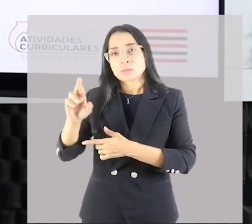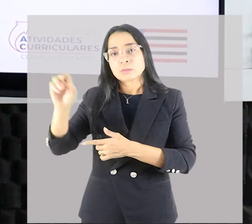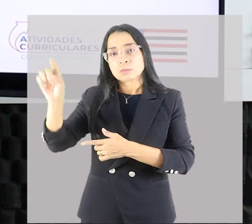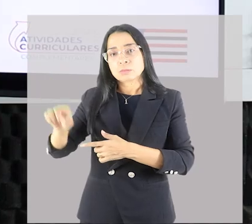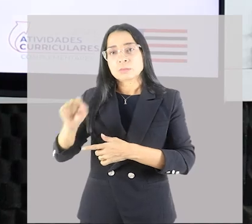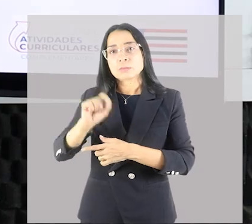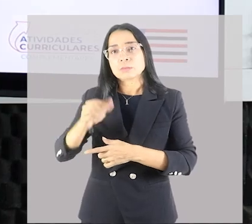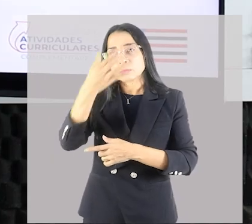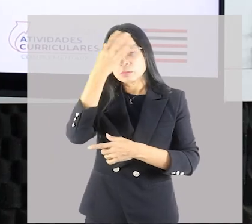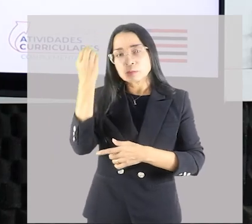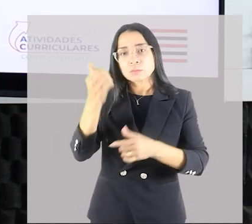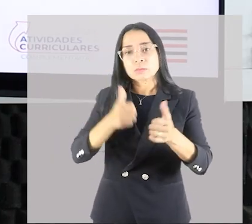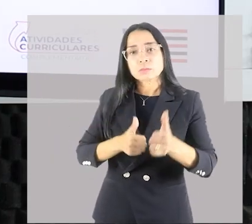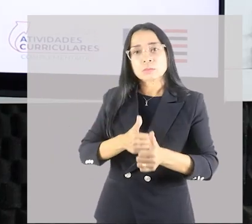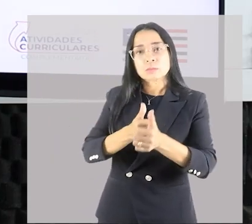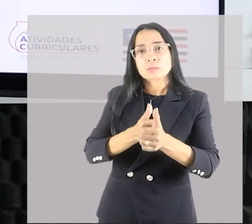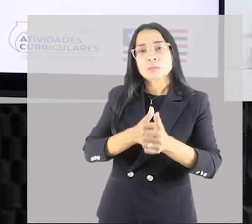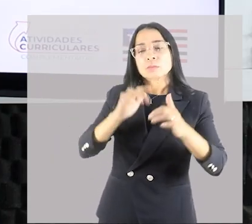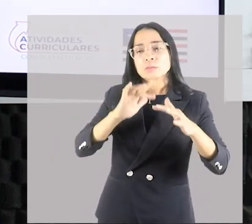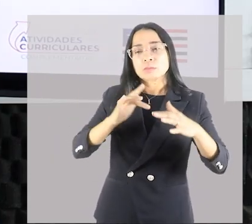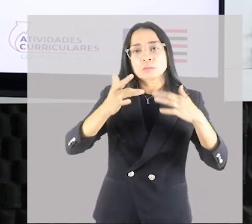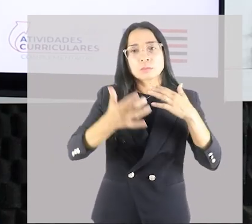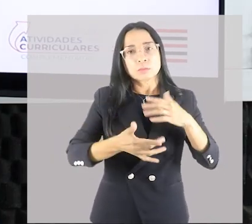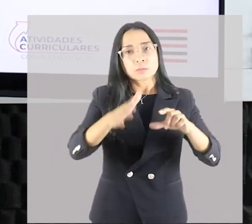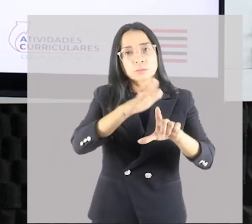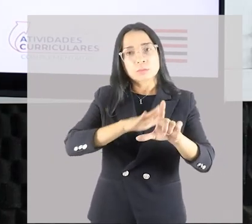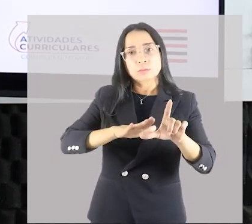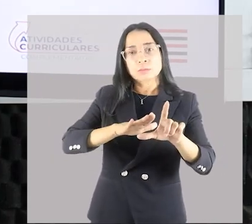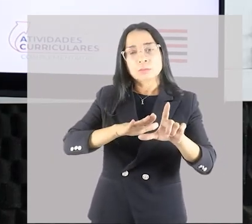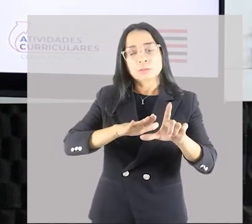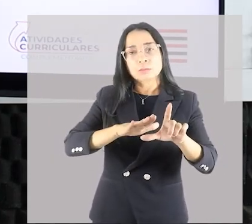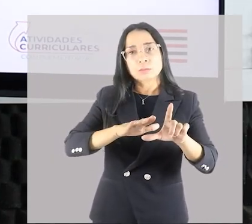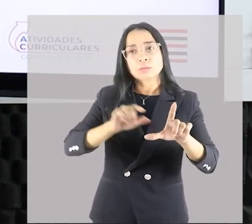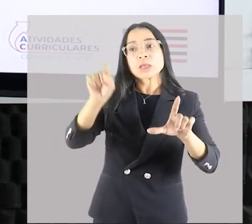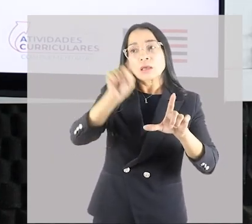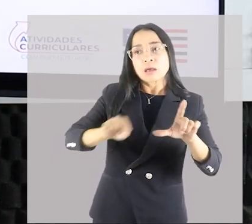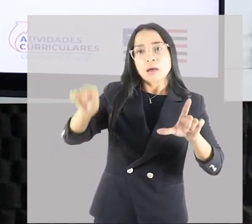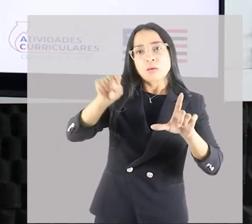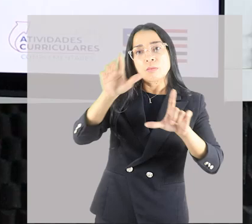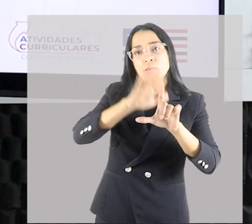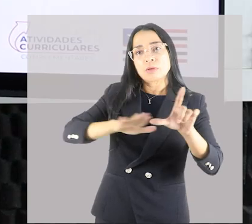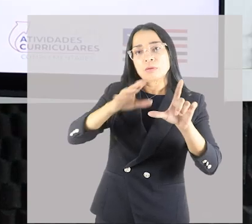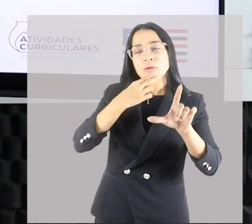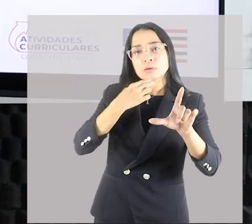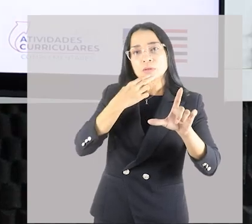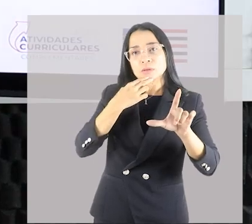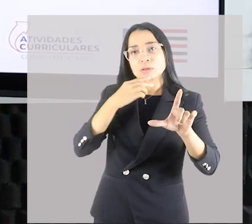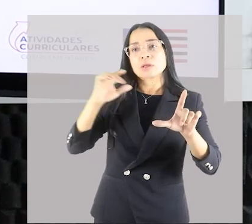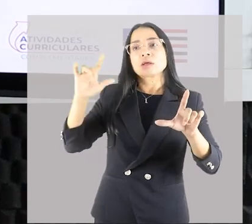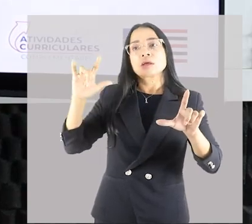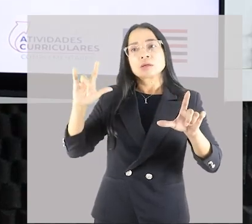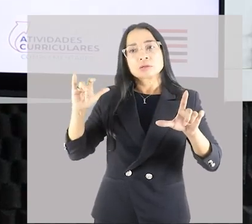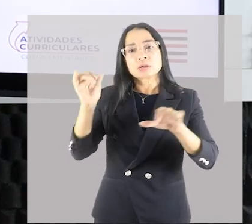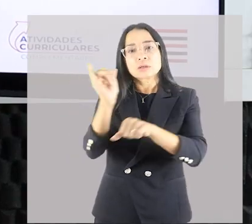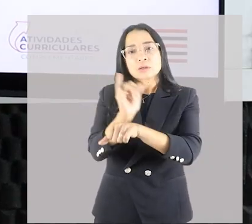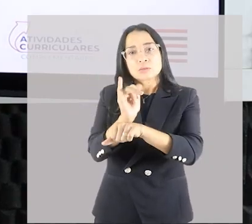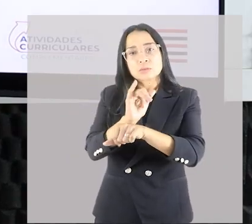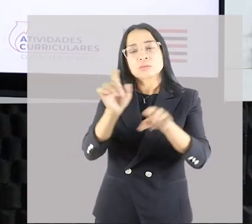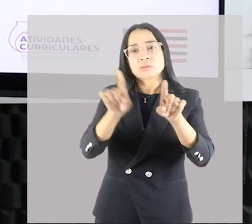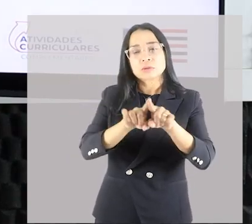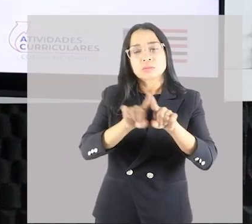gente lá nas redes sociais, @plataforma Gonçalves Dias, tem no Instagram, tem no